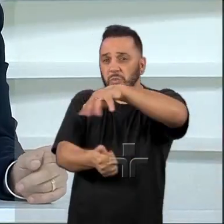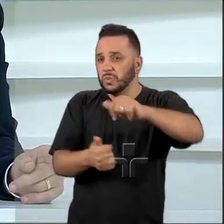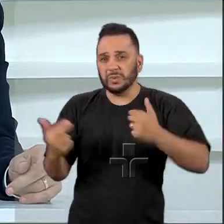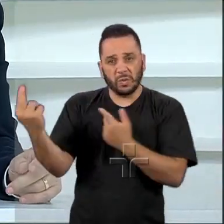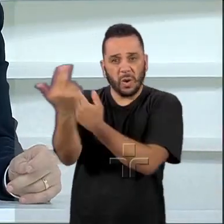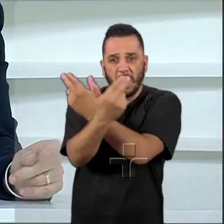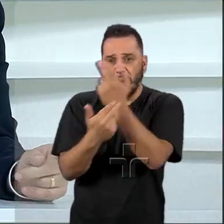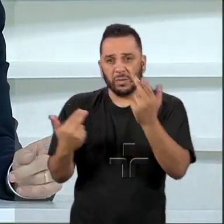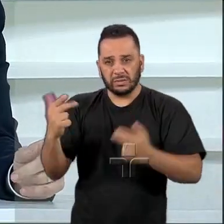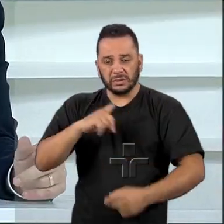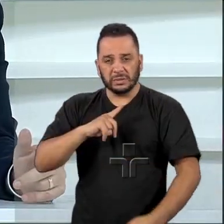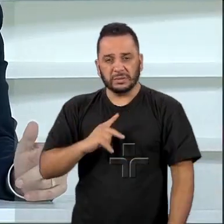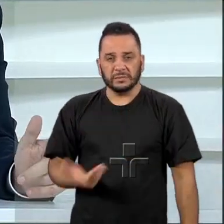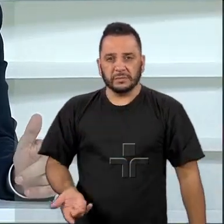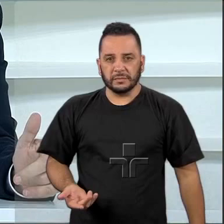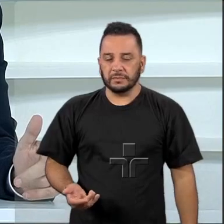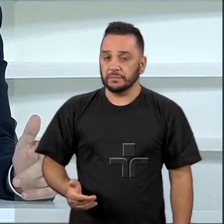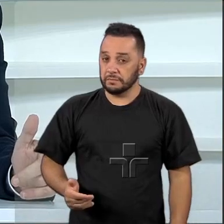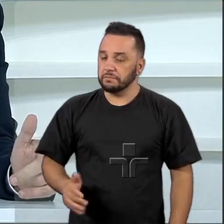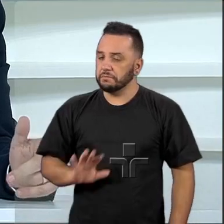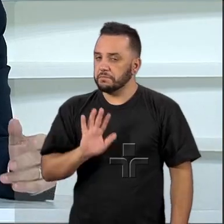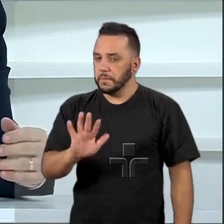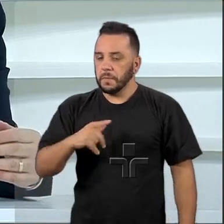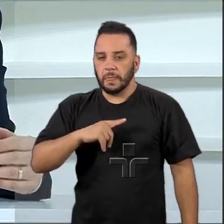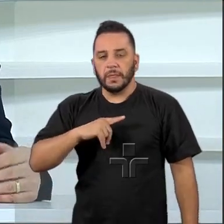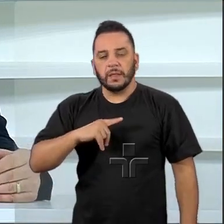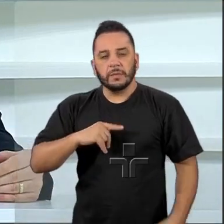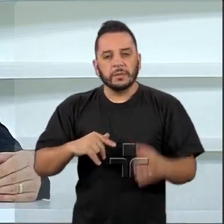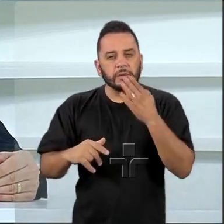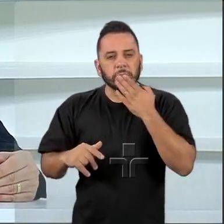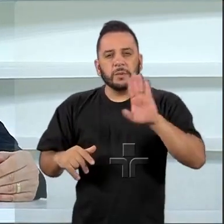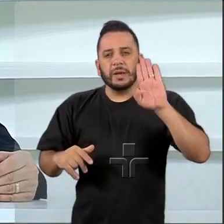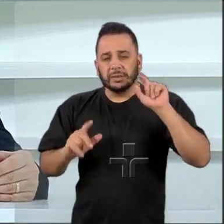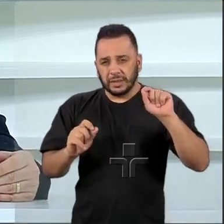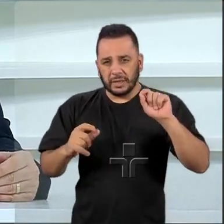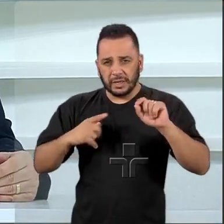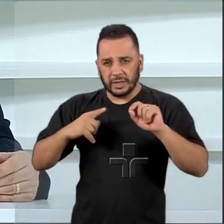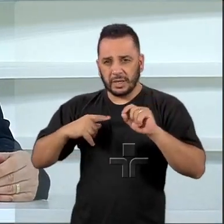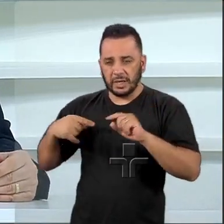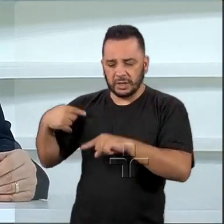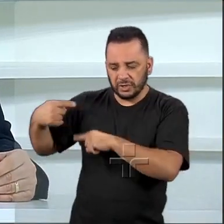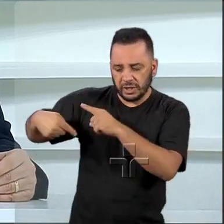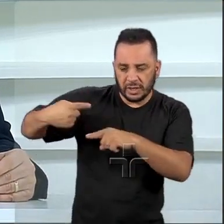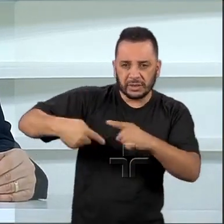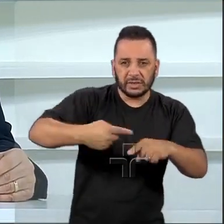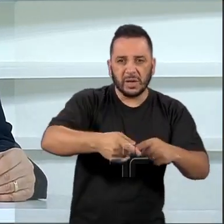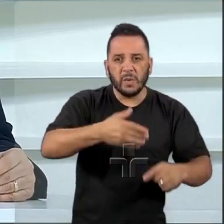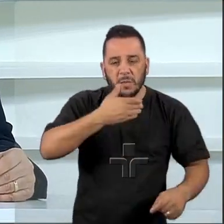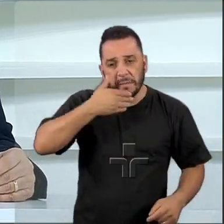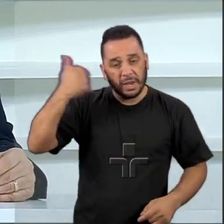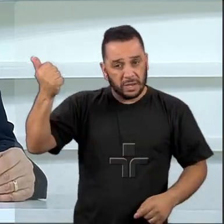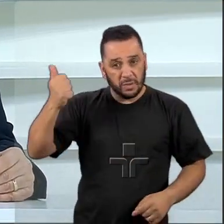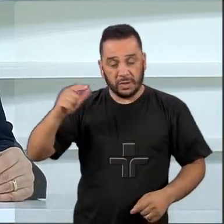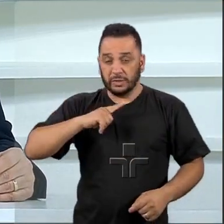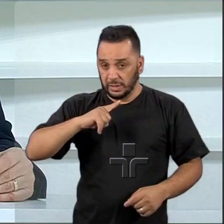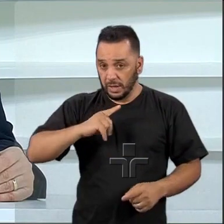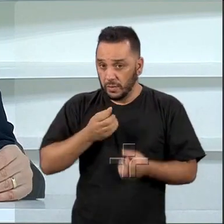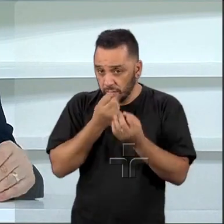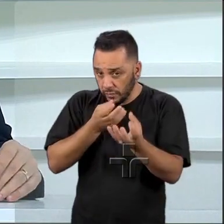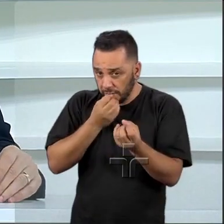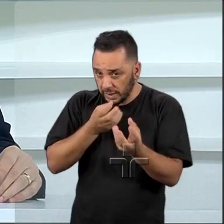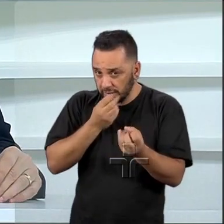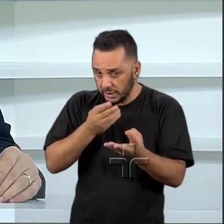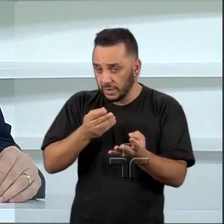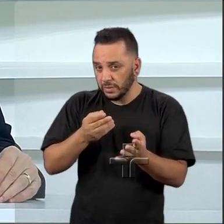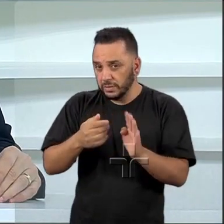Ascani, você falou, essa promessa que o Marcos falou de que as gerações serão melhores e tal, tem um dado que eu recebi aqui